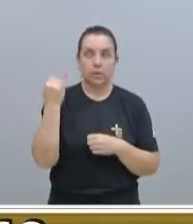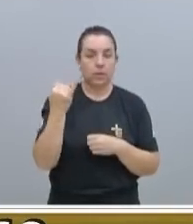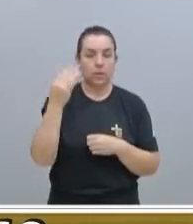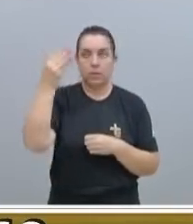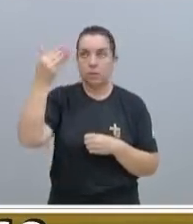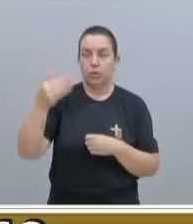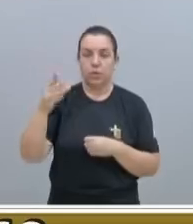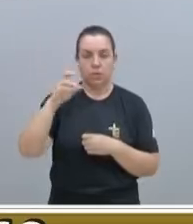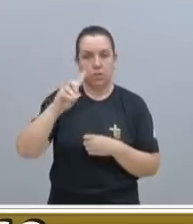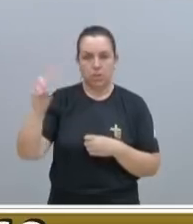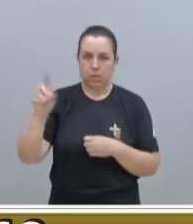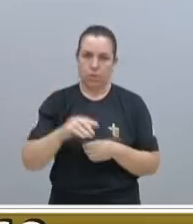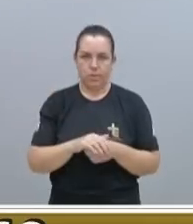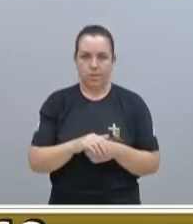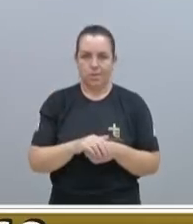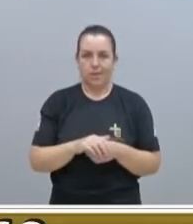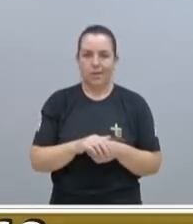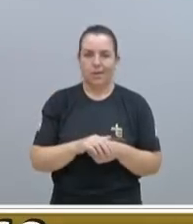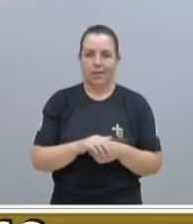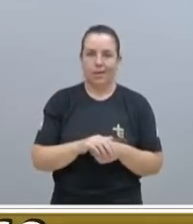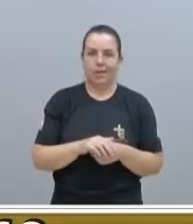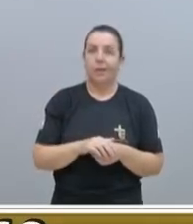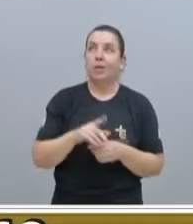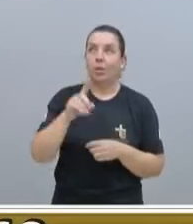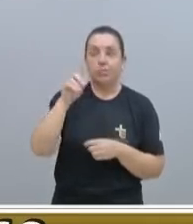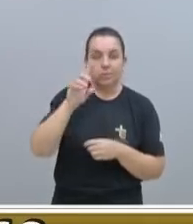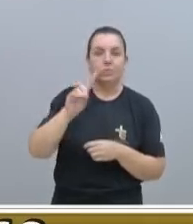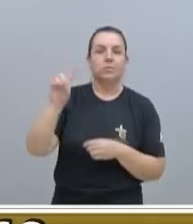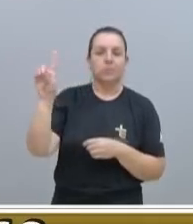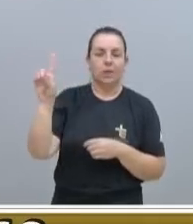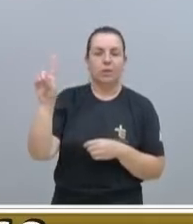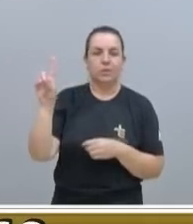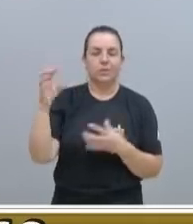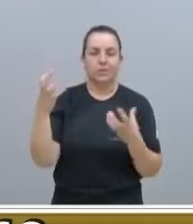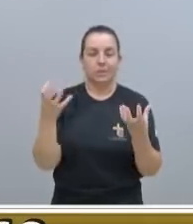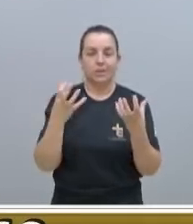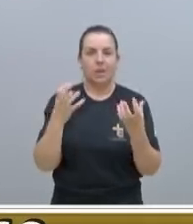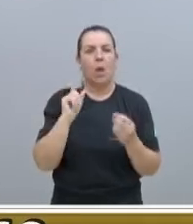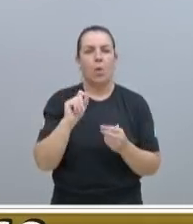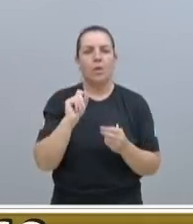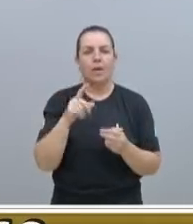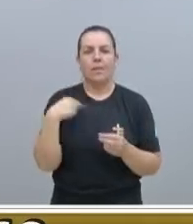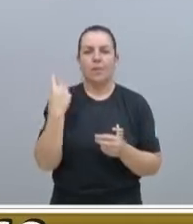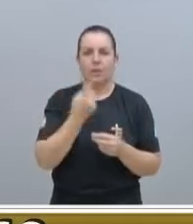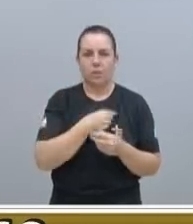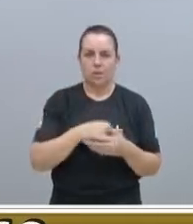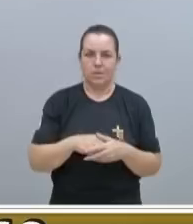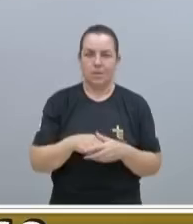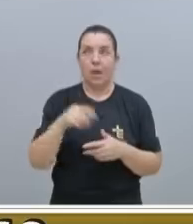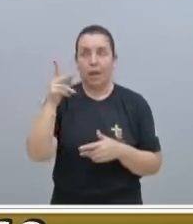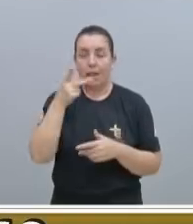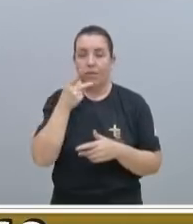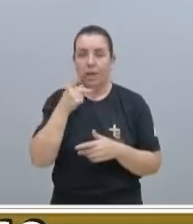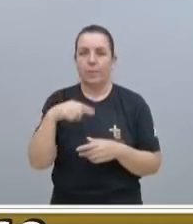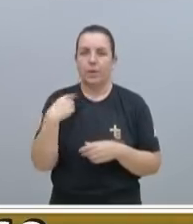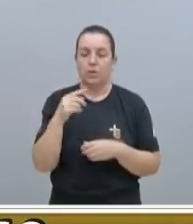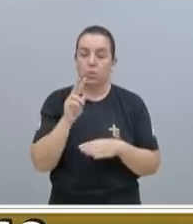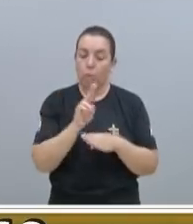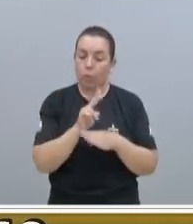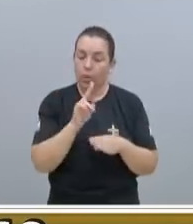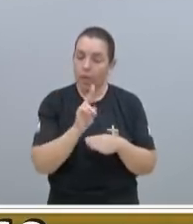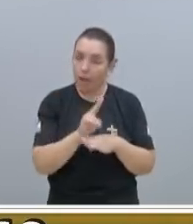olha quanta ativamente a ponto de dizer que tenham cuidado com os pequeninos